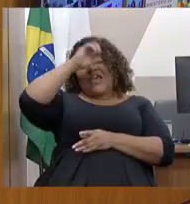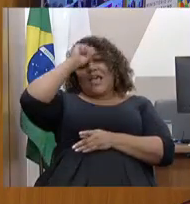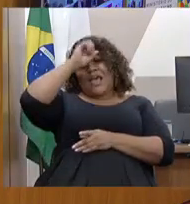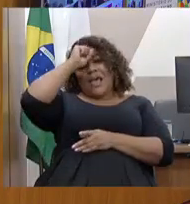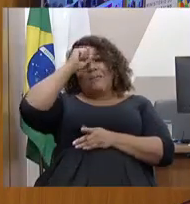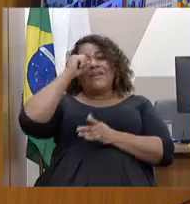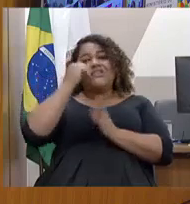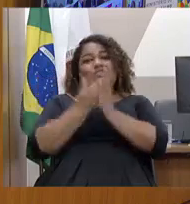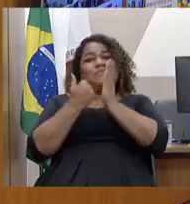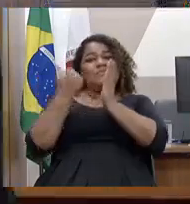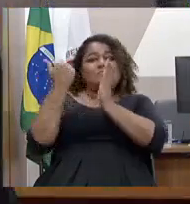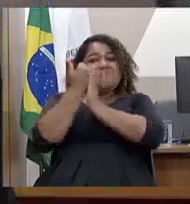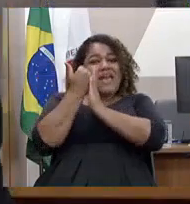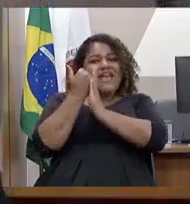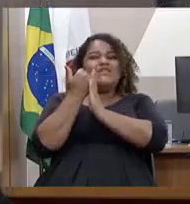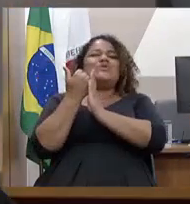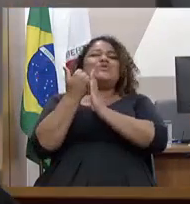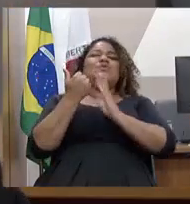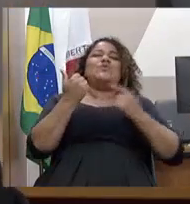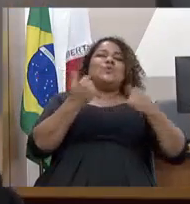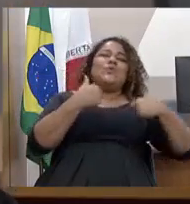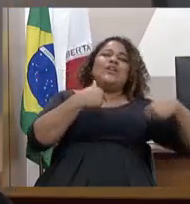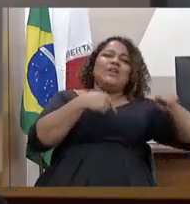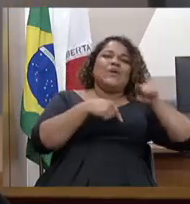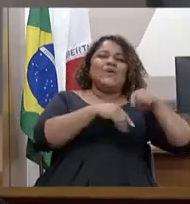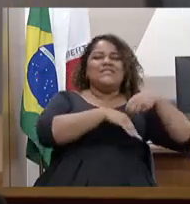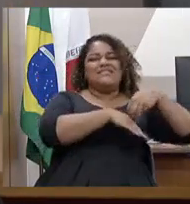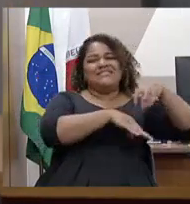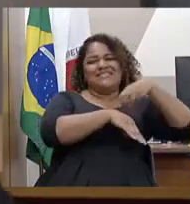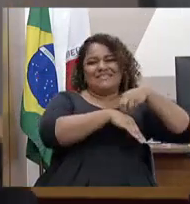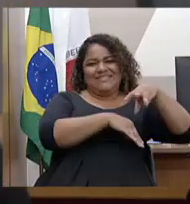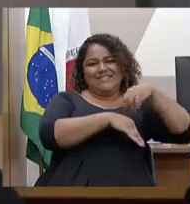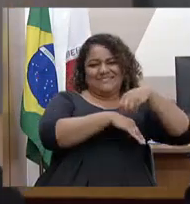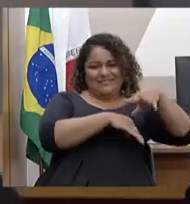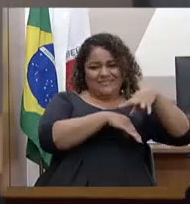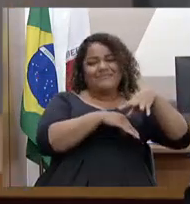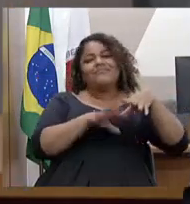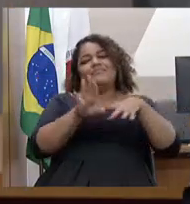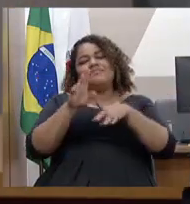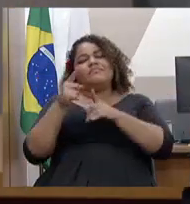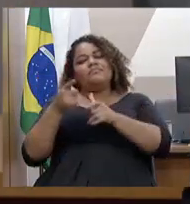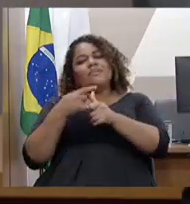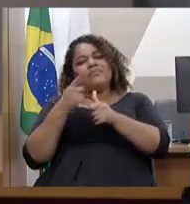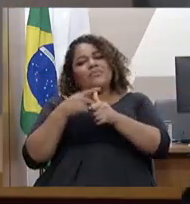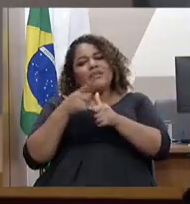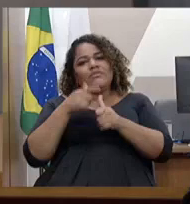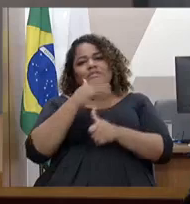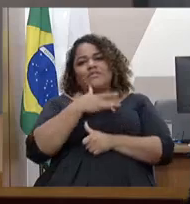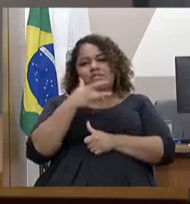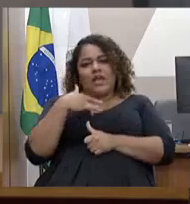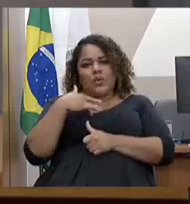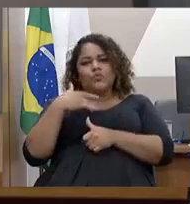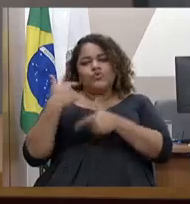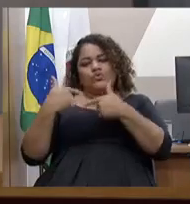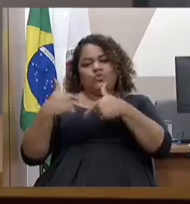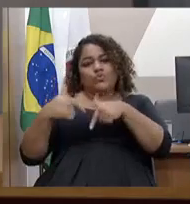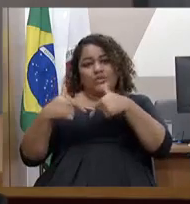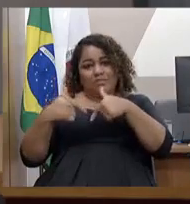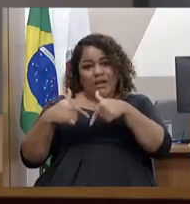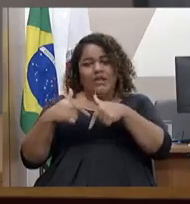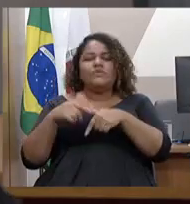mais informações que ficou Evidente aqui é que a questão da Saúde trabalhadora primeiro agradecer a lembrança dos Metalúrgicos onde eu comecei